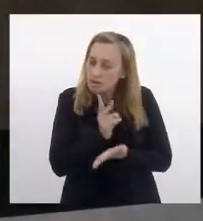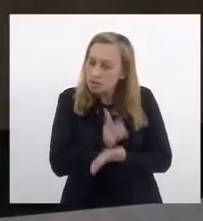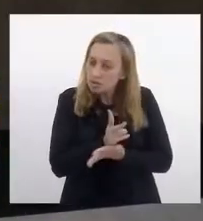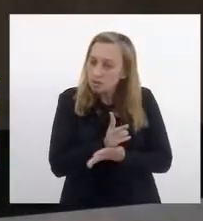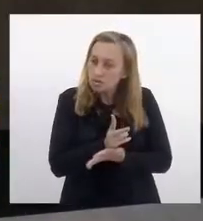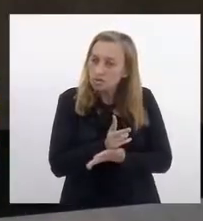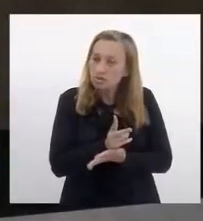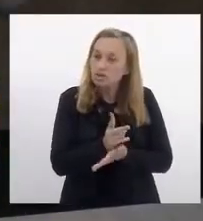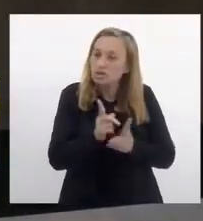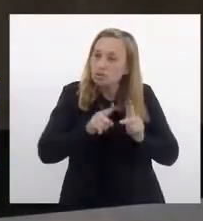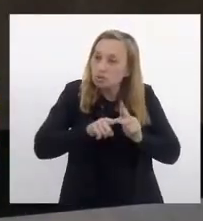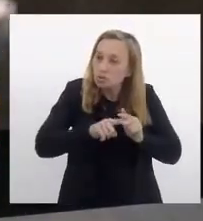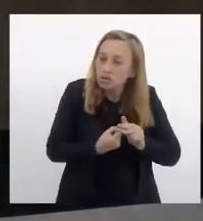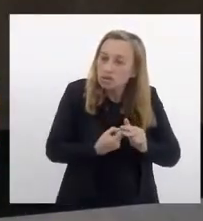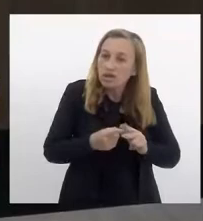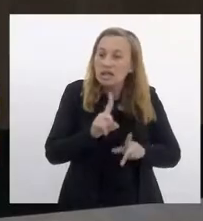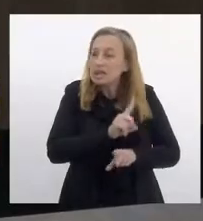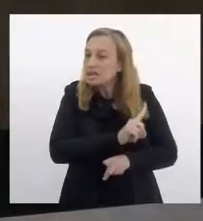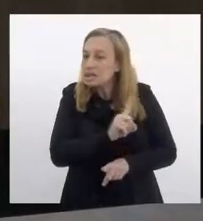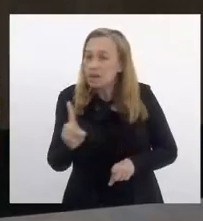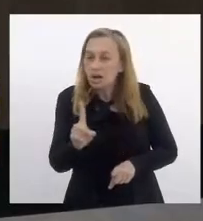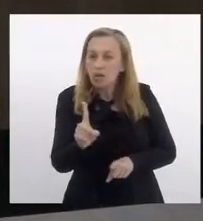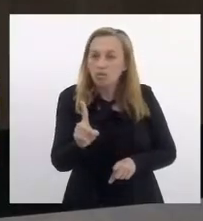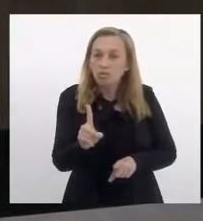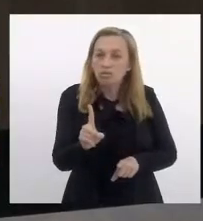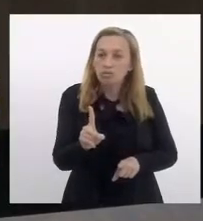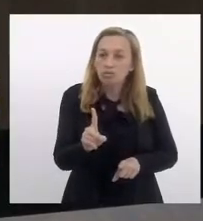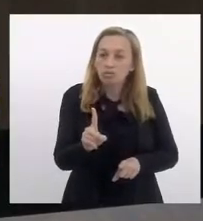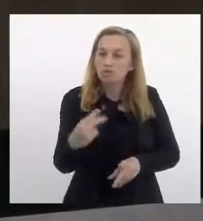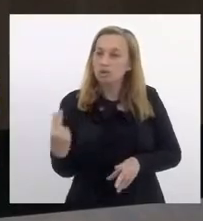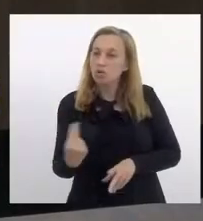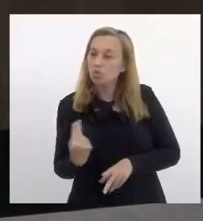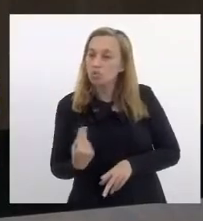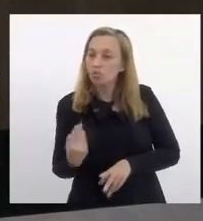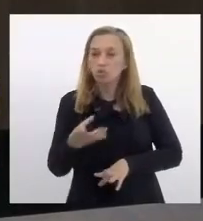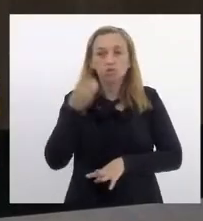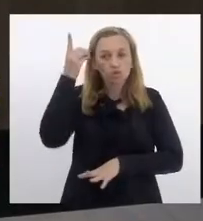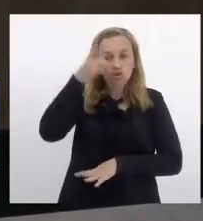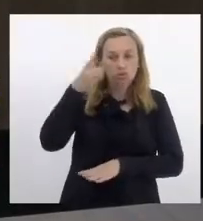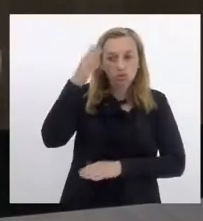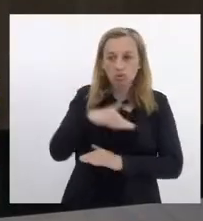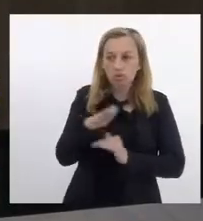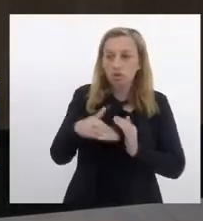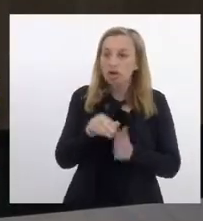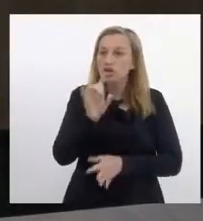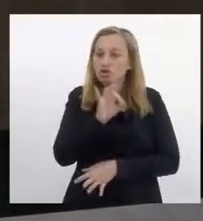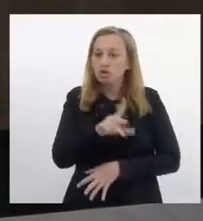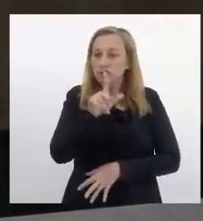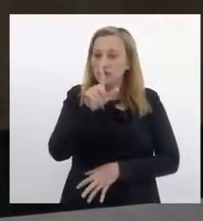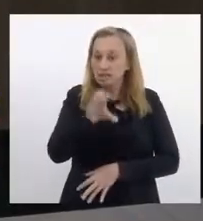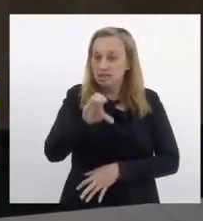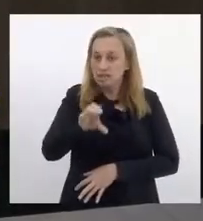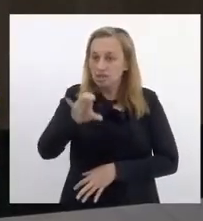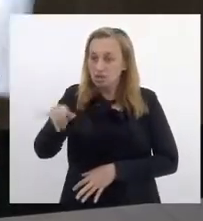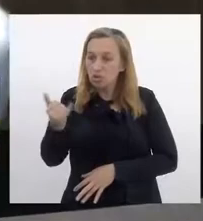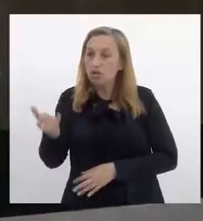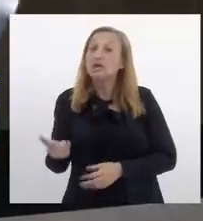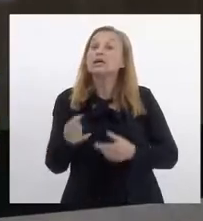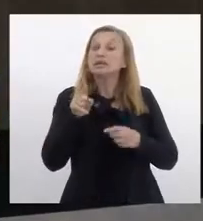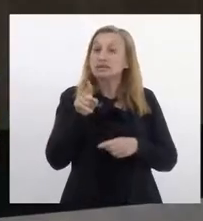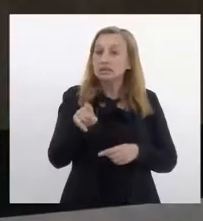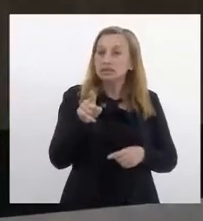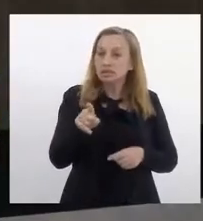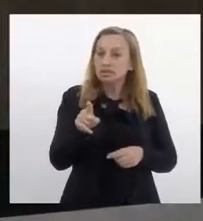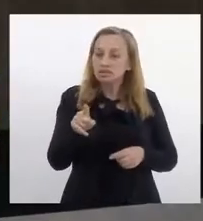ainda que ele seja melhorado, não será de autoria dos deputados. Será da CCJ. E é isso ficará para